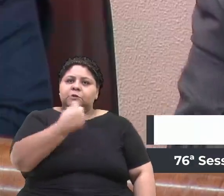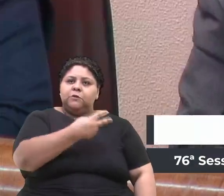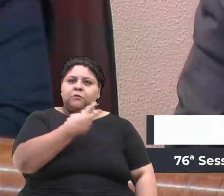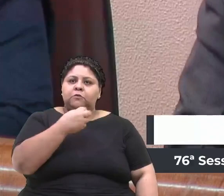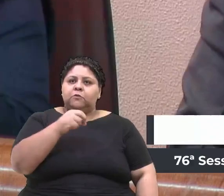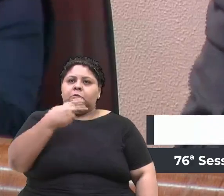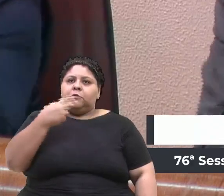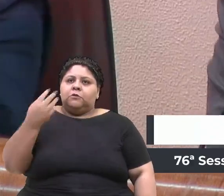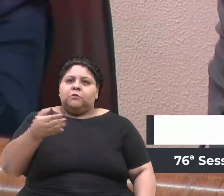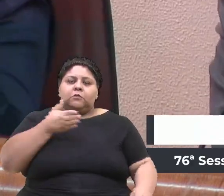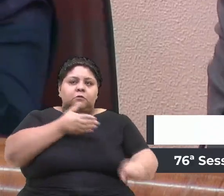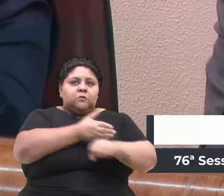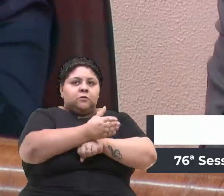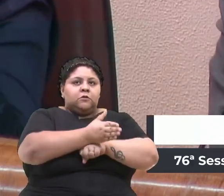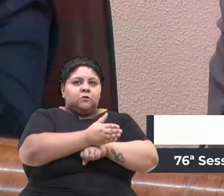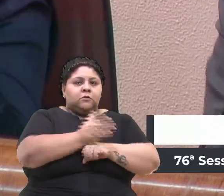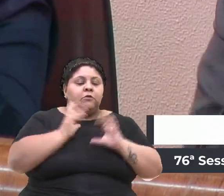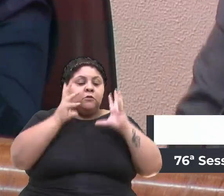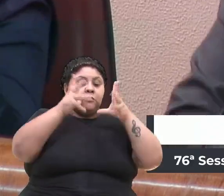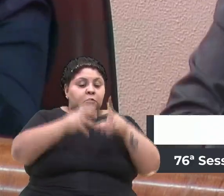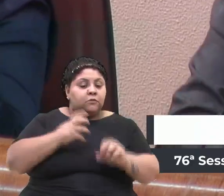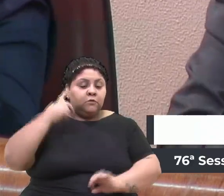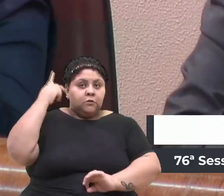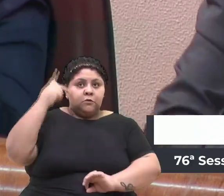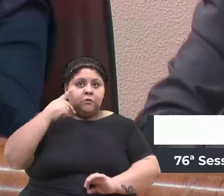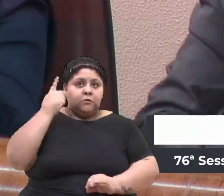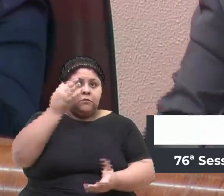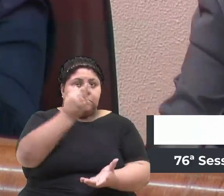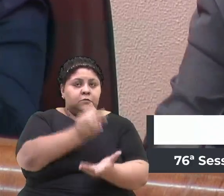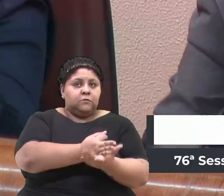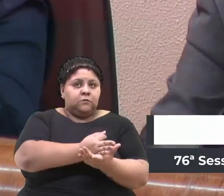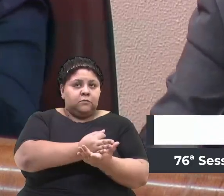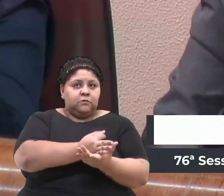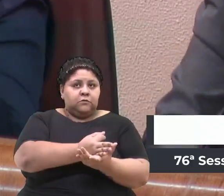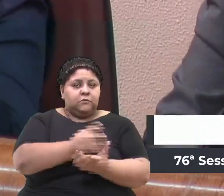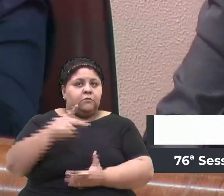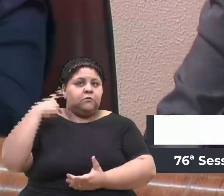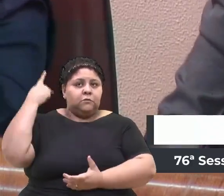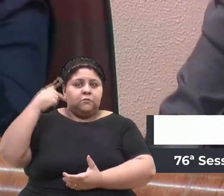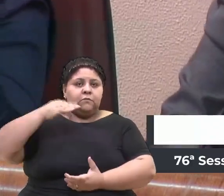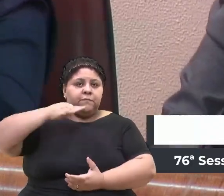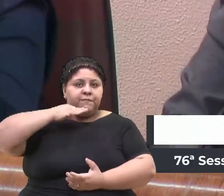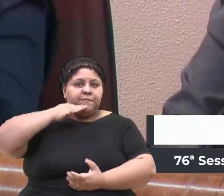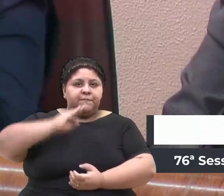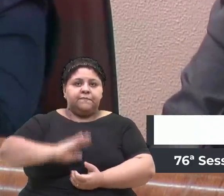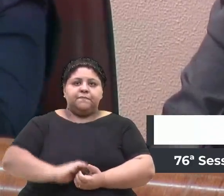181/2023 foi aprovado por unanimidade com ausência do vereador Bortola.